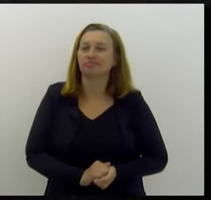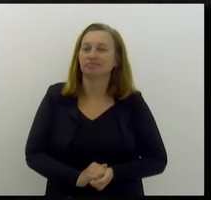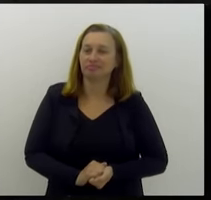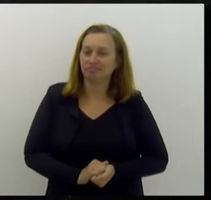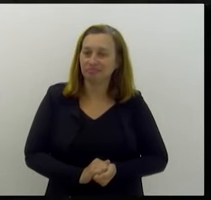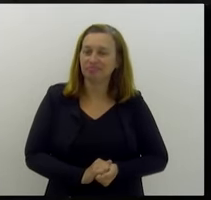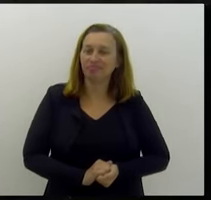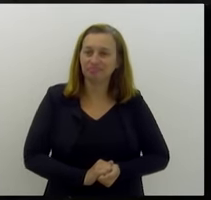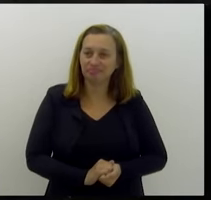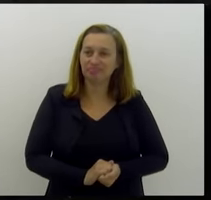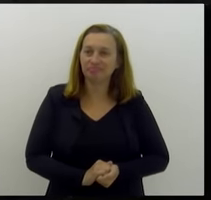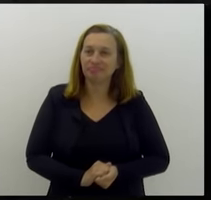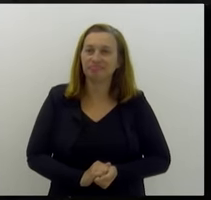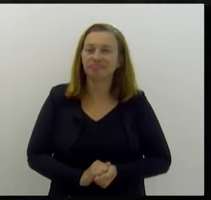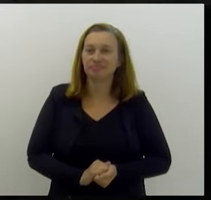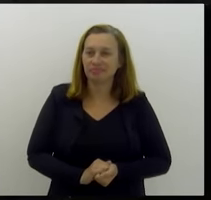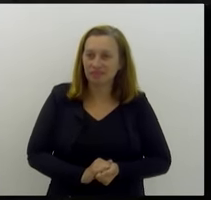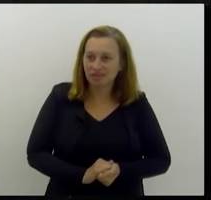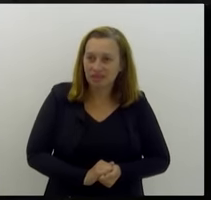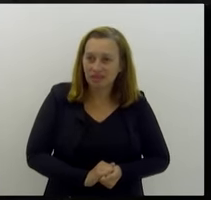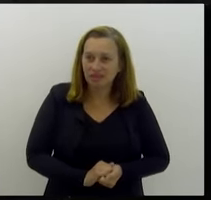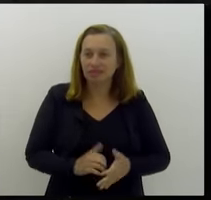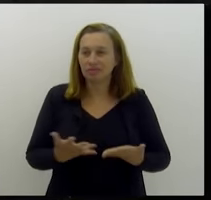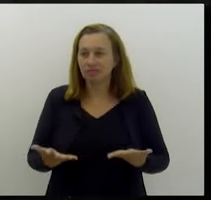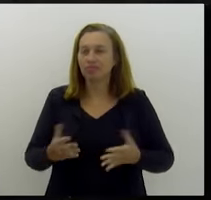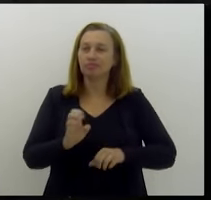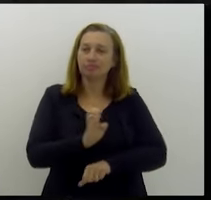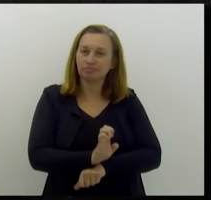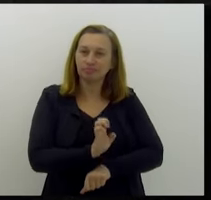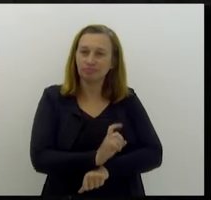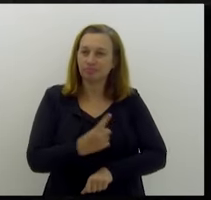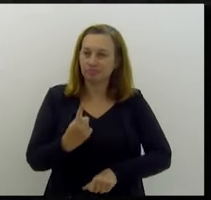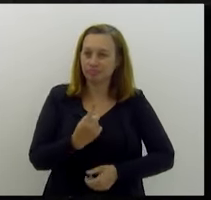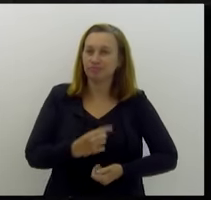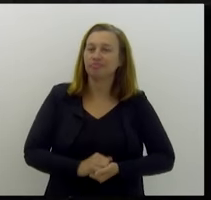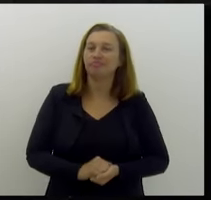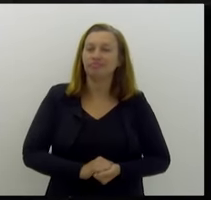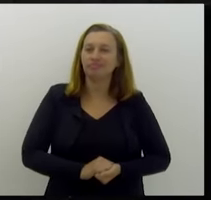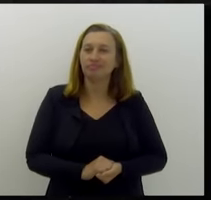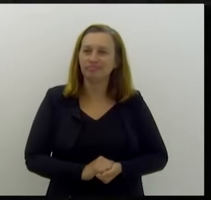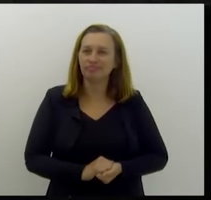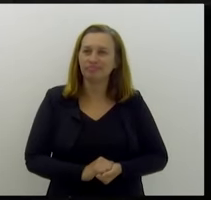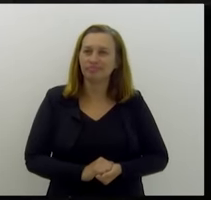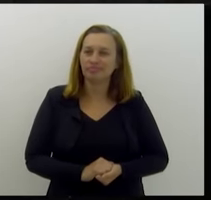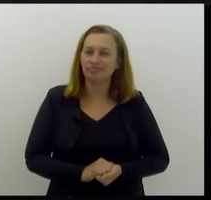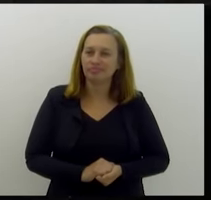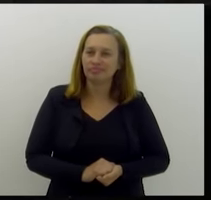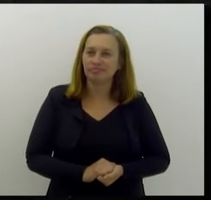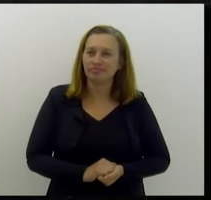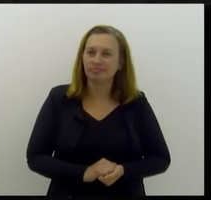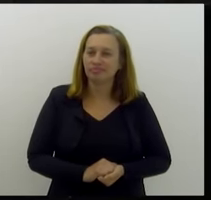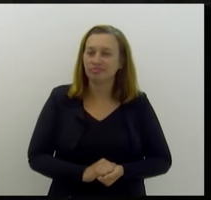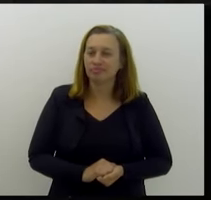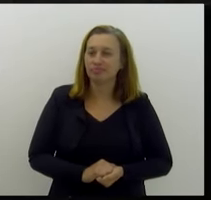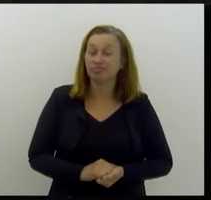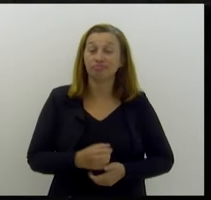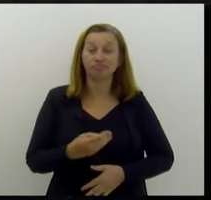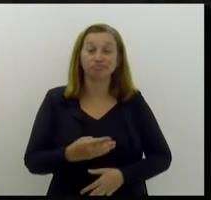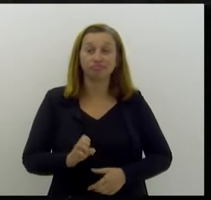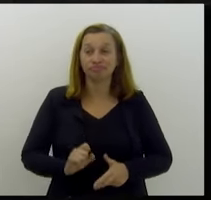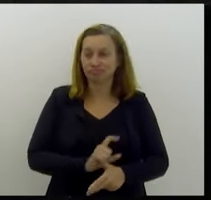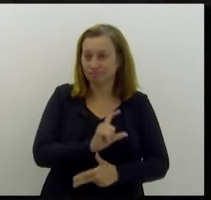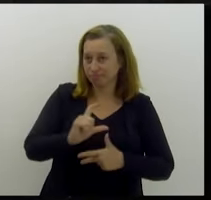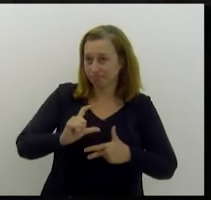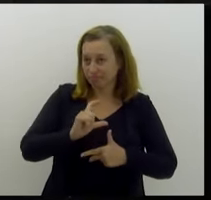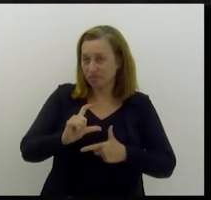incentivo fiscal e benefícios que tem no nosso estado falamos de uma renúncia de receita por parte do executivo